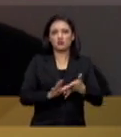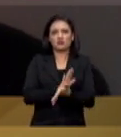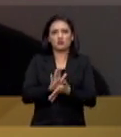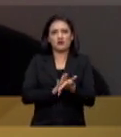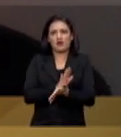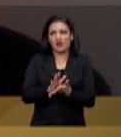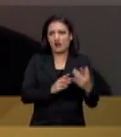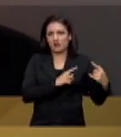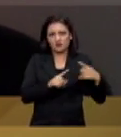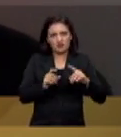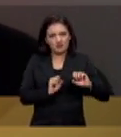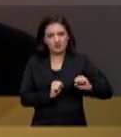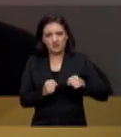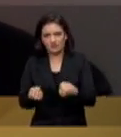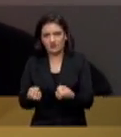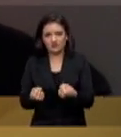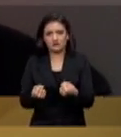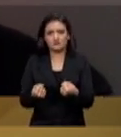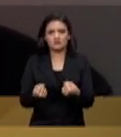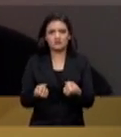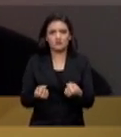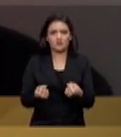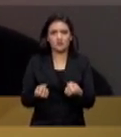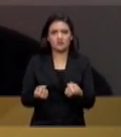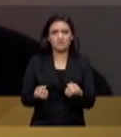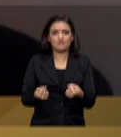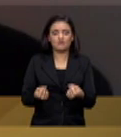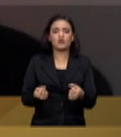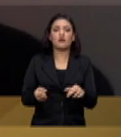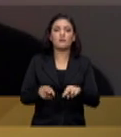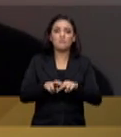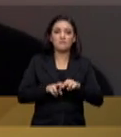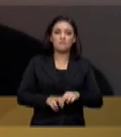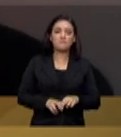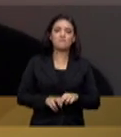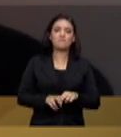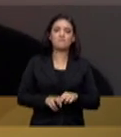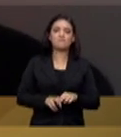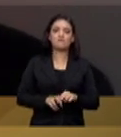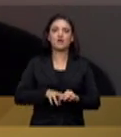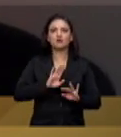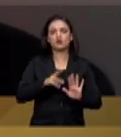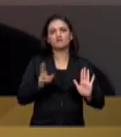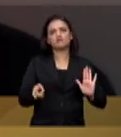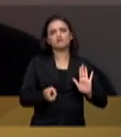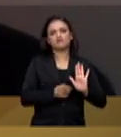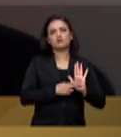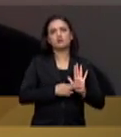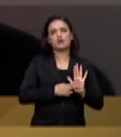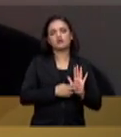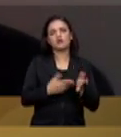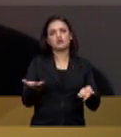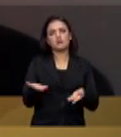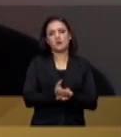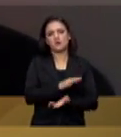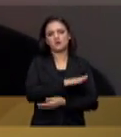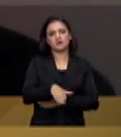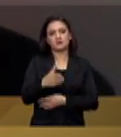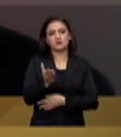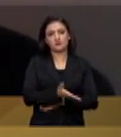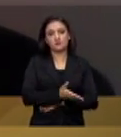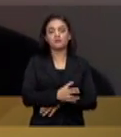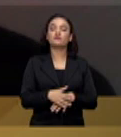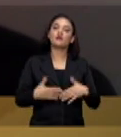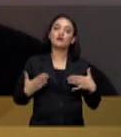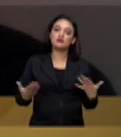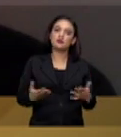defesa, pressuposto ao reconhecimento da nulidade processual. E em